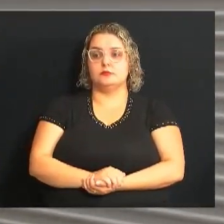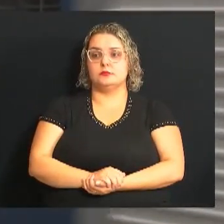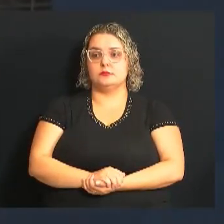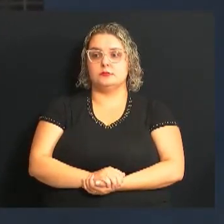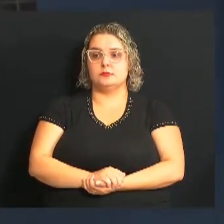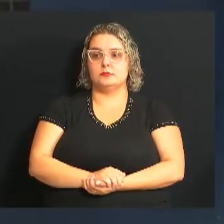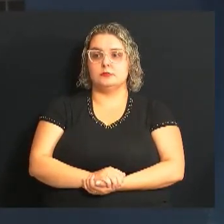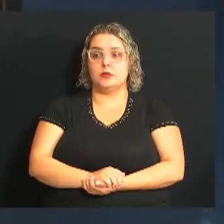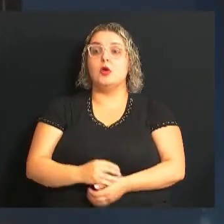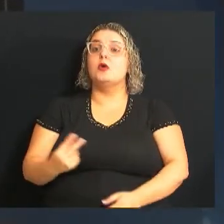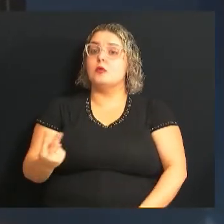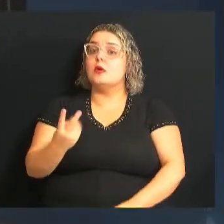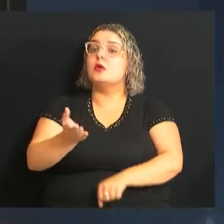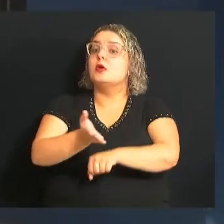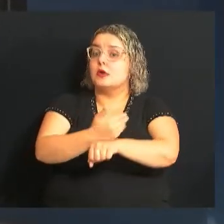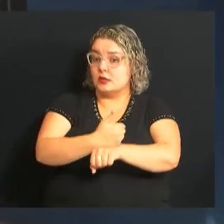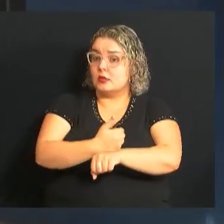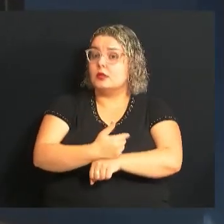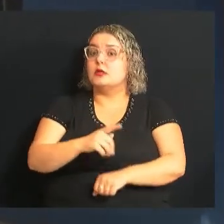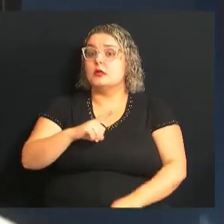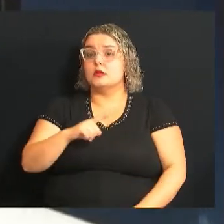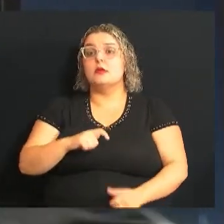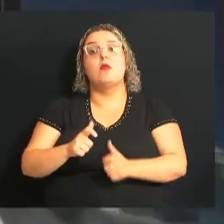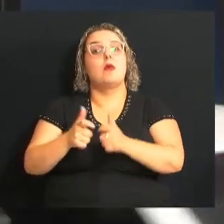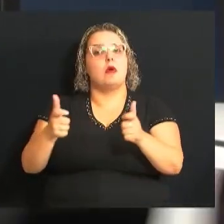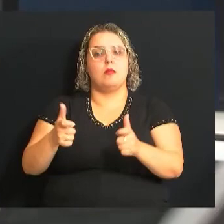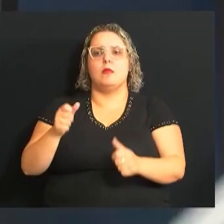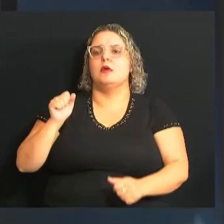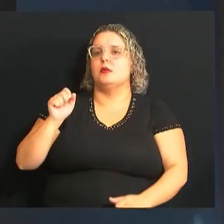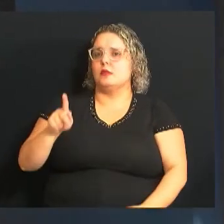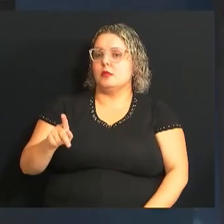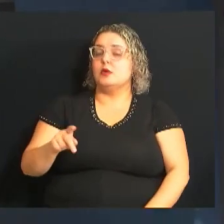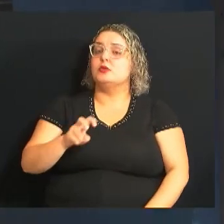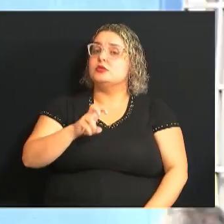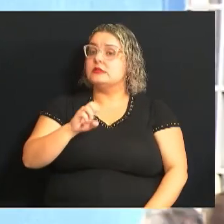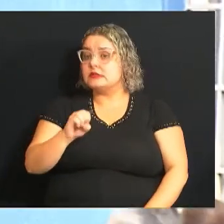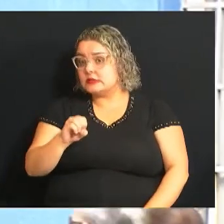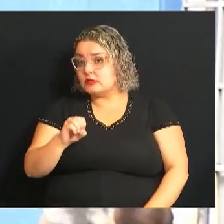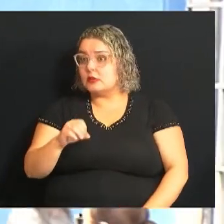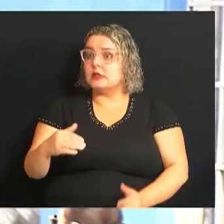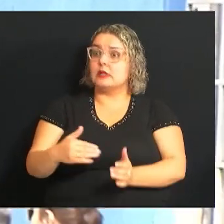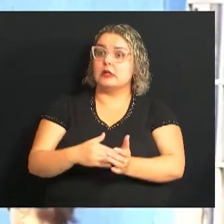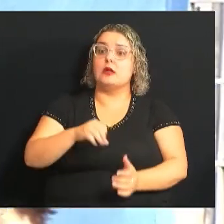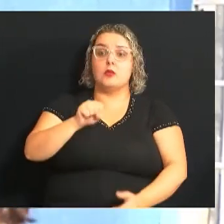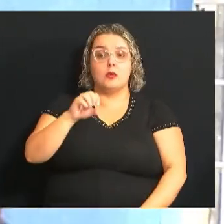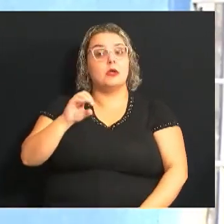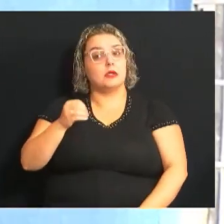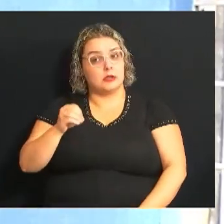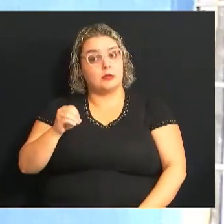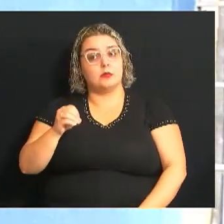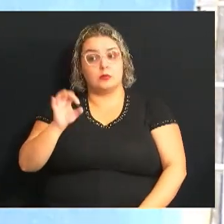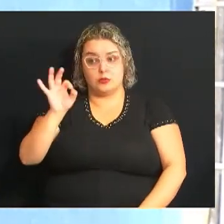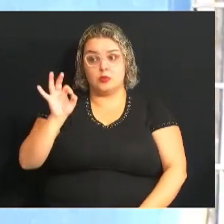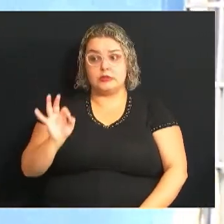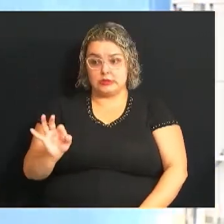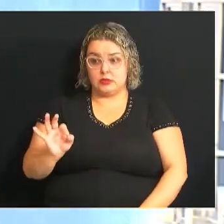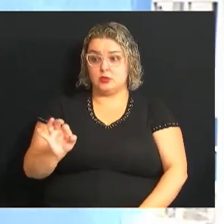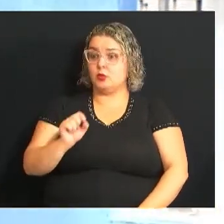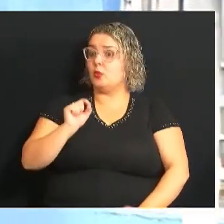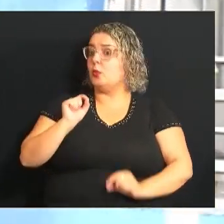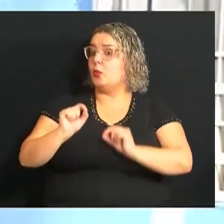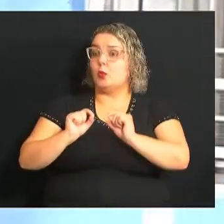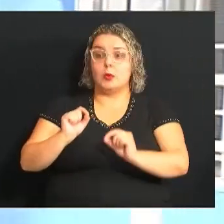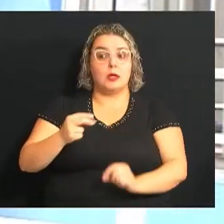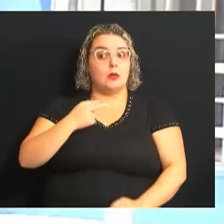Valores anteriores, o que dá um aumento na aposentadoria aí de 50% até 80%. O que não pode esquecer é que